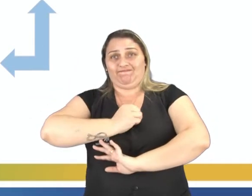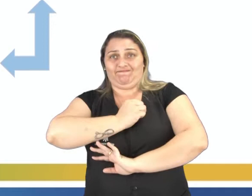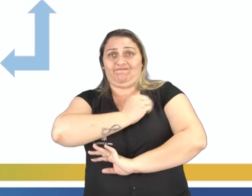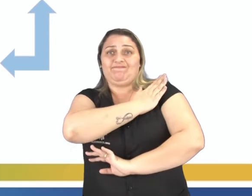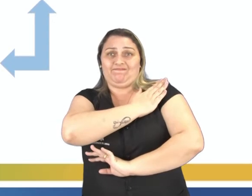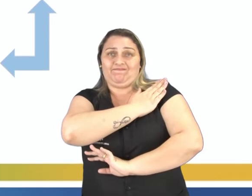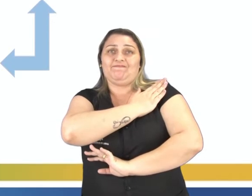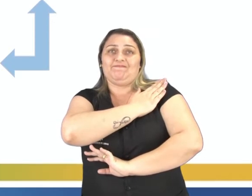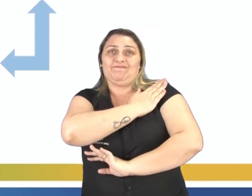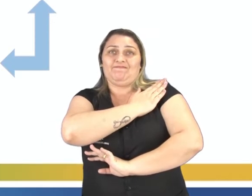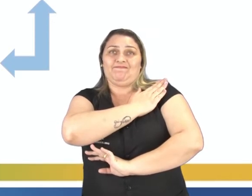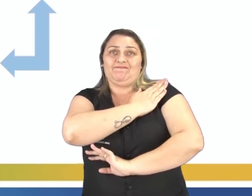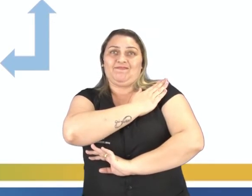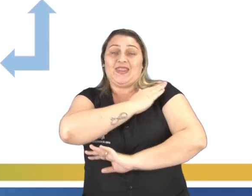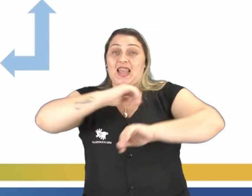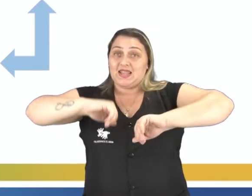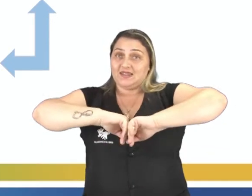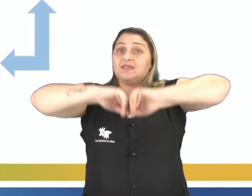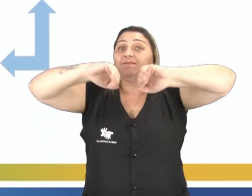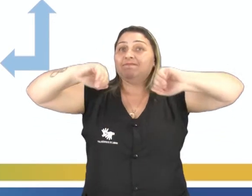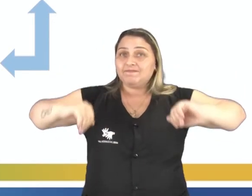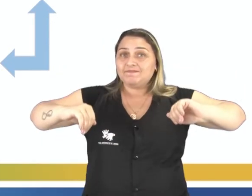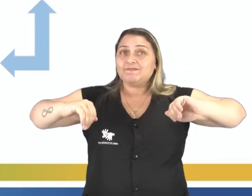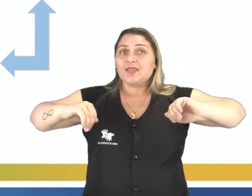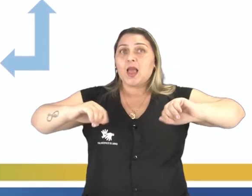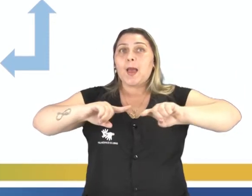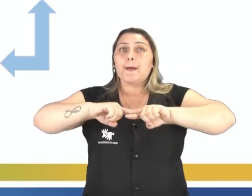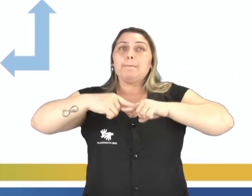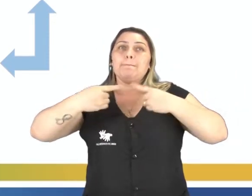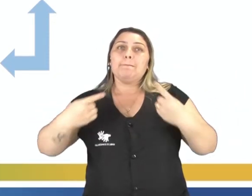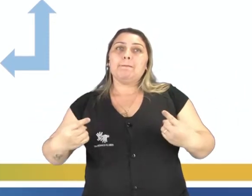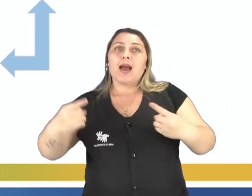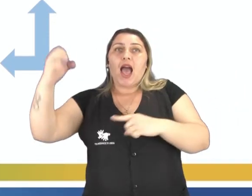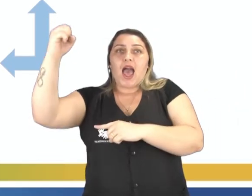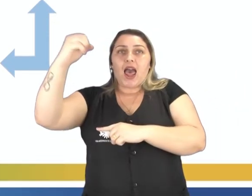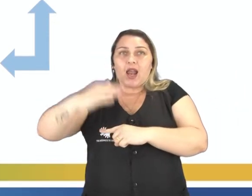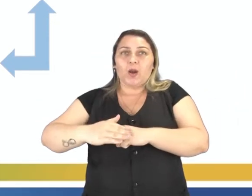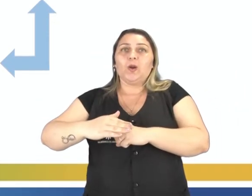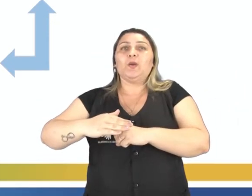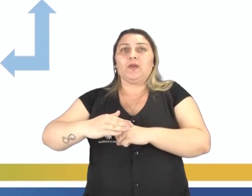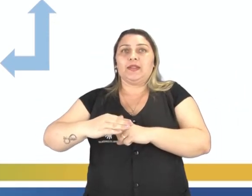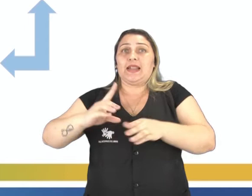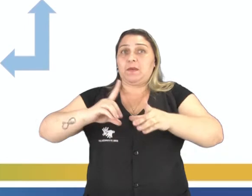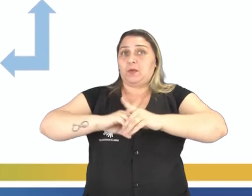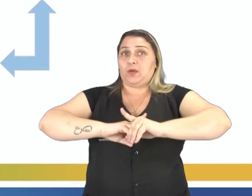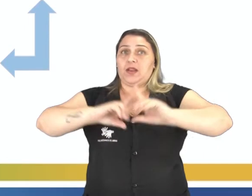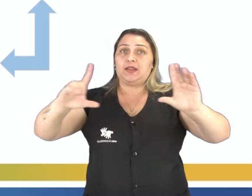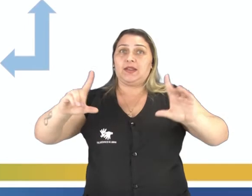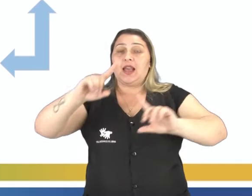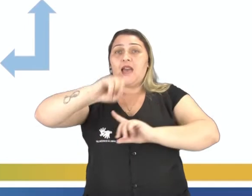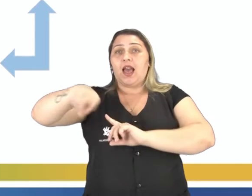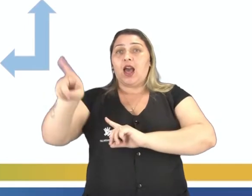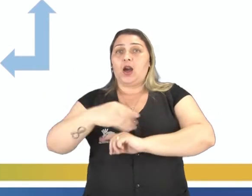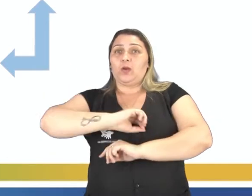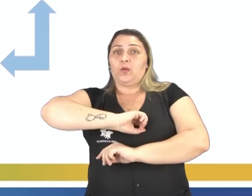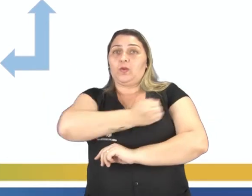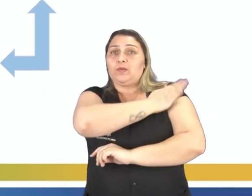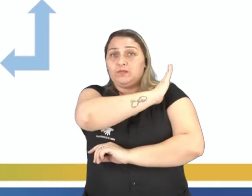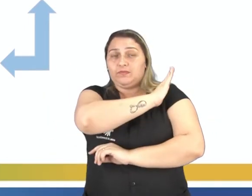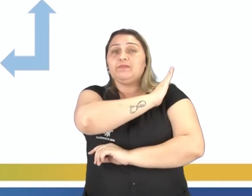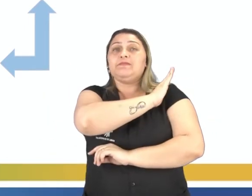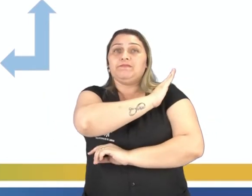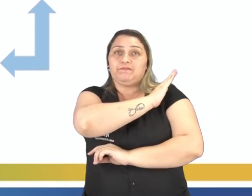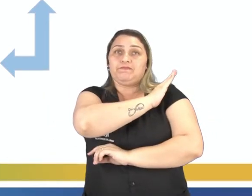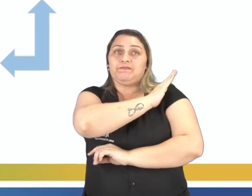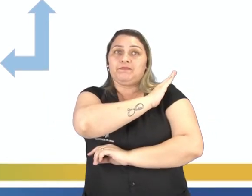Discriminação é separação. Logo, à luz dessas considerações, a democracia anula o racismo. Lê do